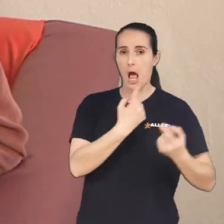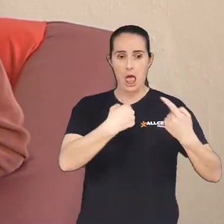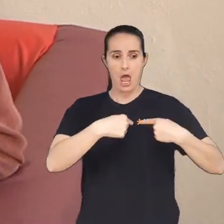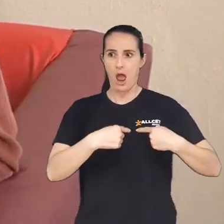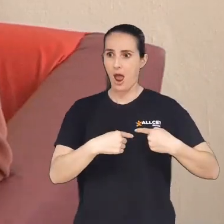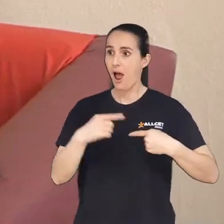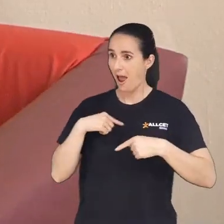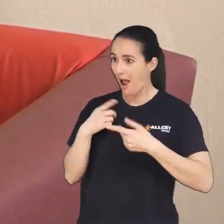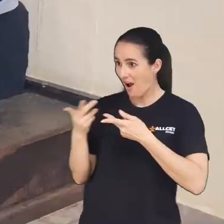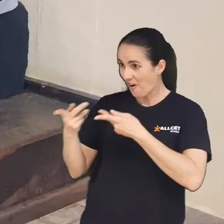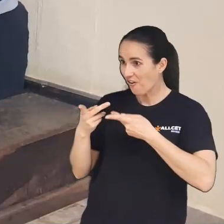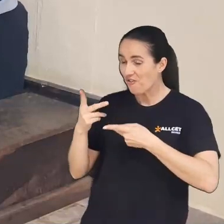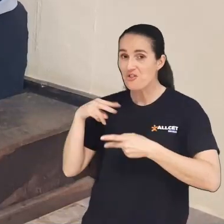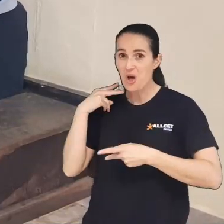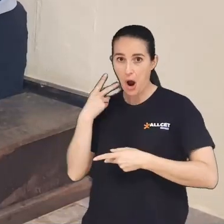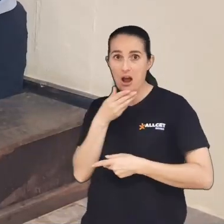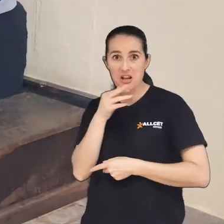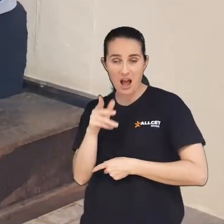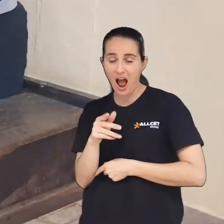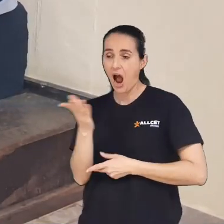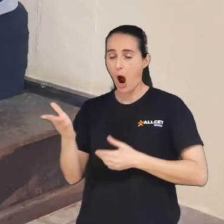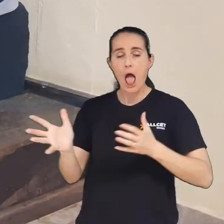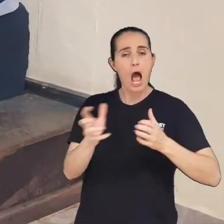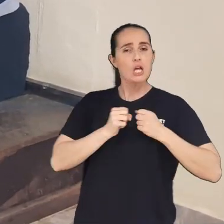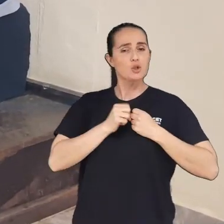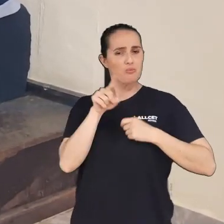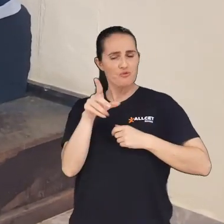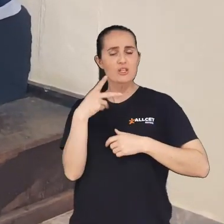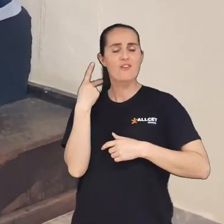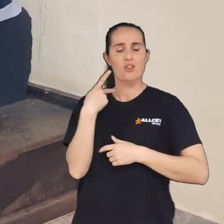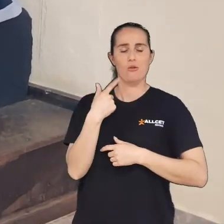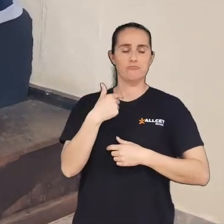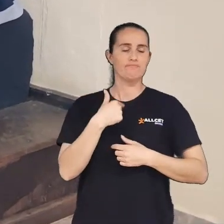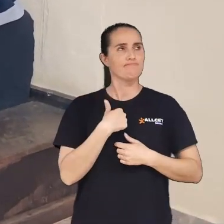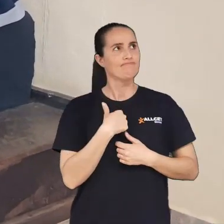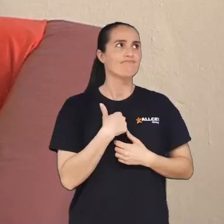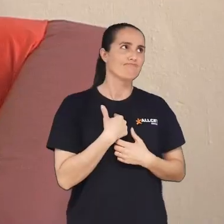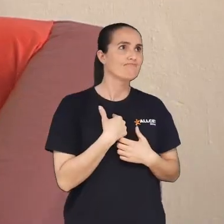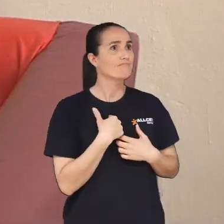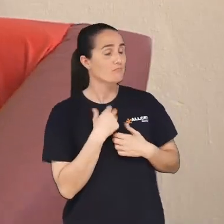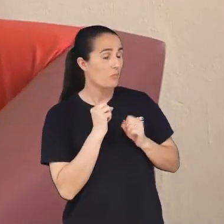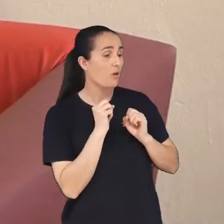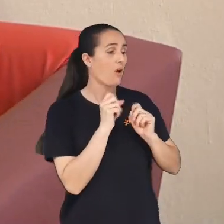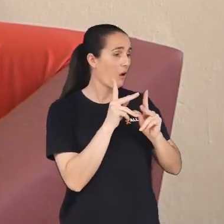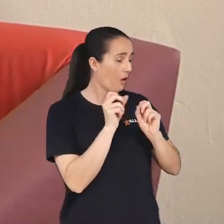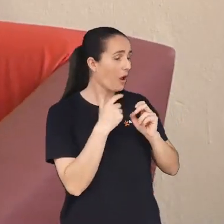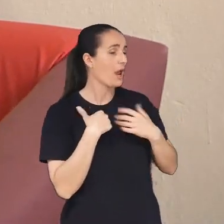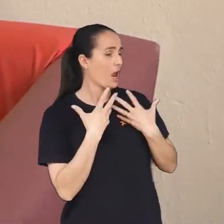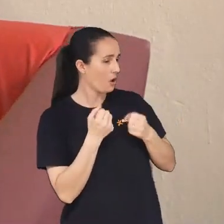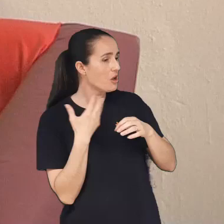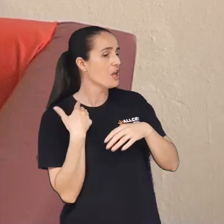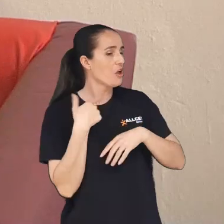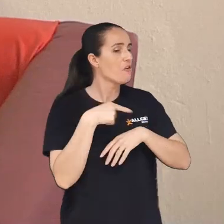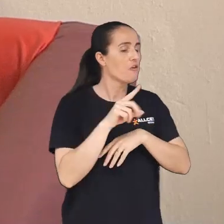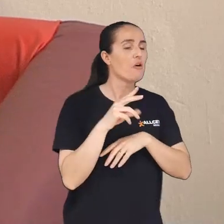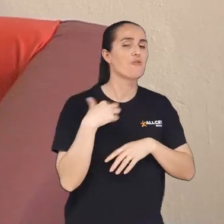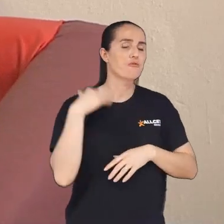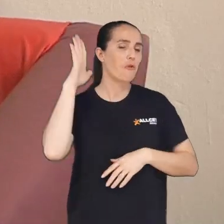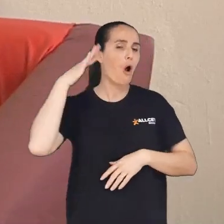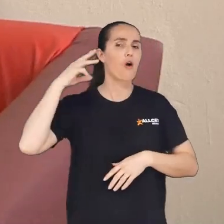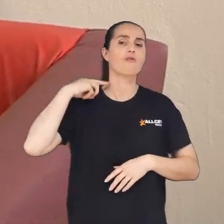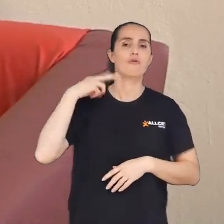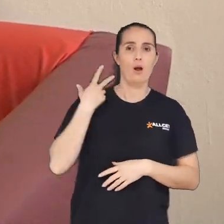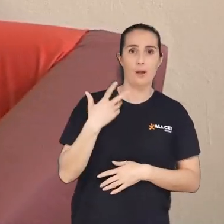assume. Então, aí um colega meu, acabei falando na hora, tá bom, eu vou, o colega meu acabou pegando, na época só tinha o Facebook,